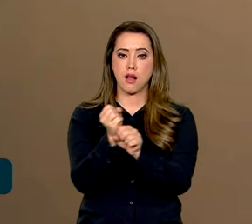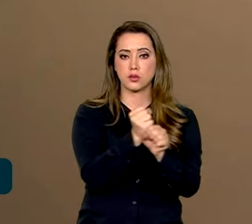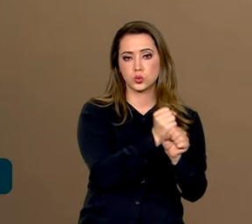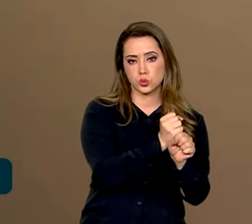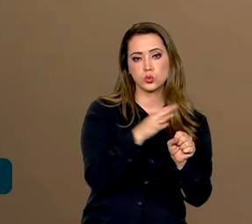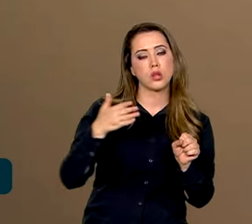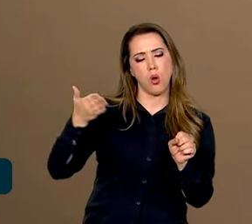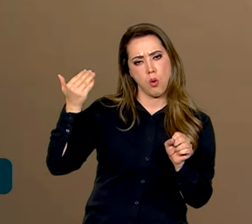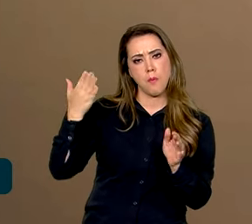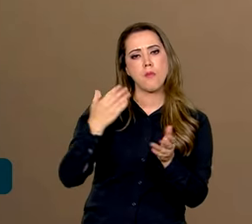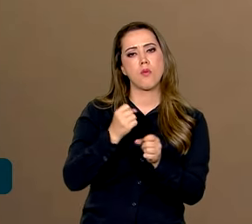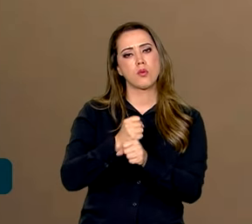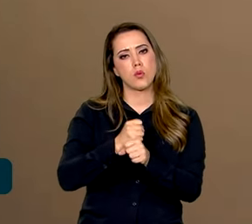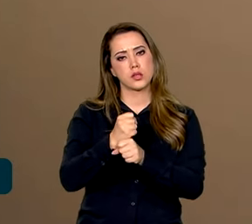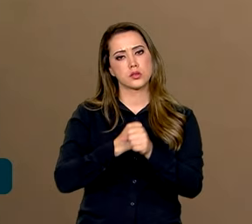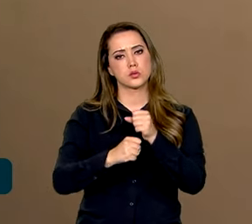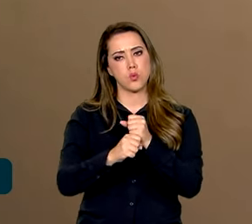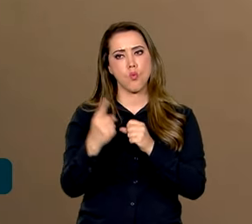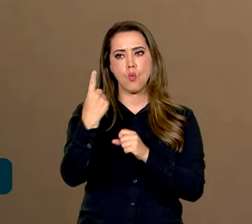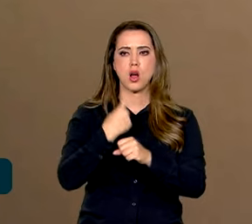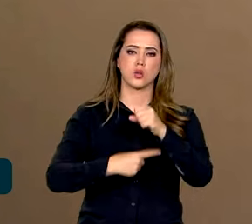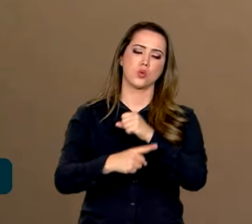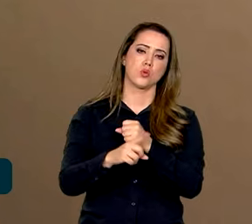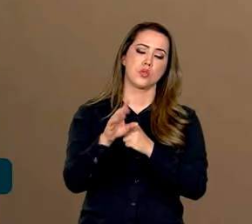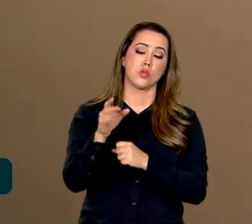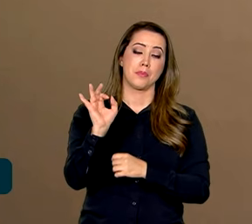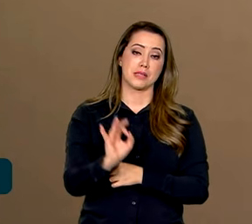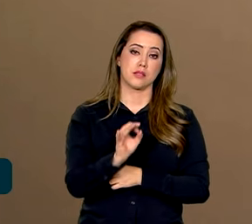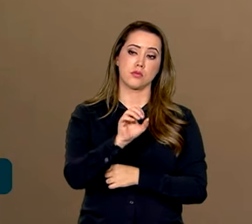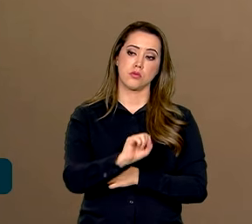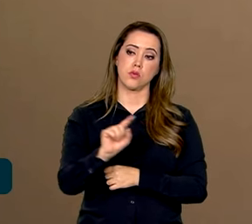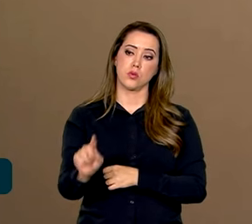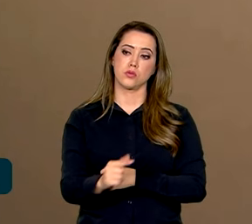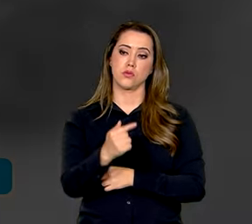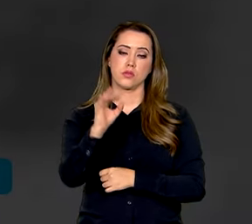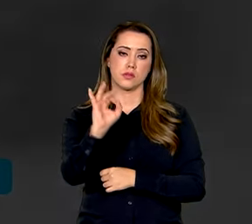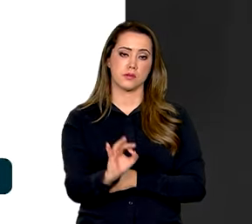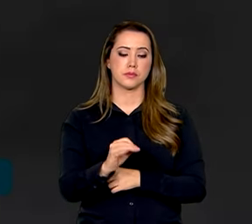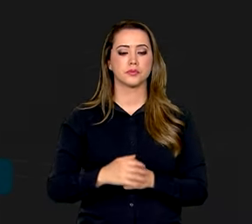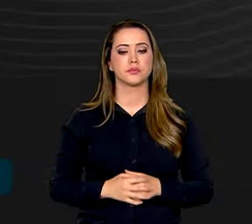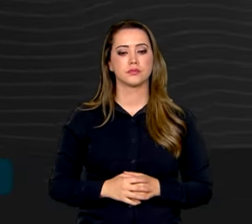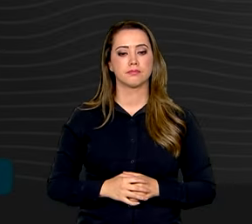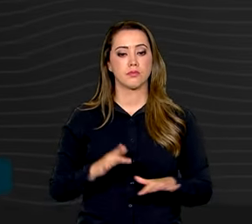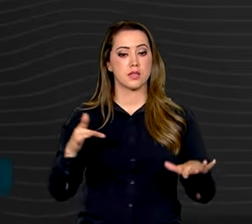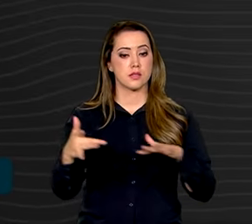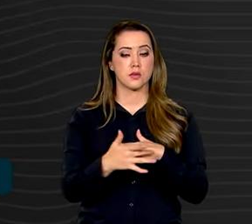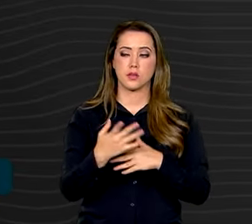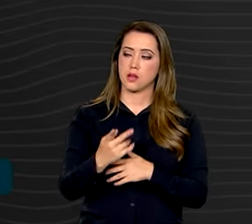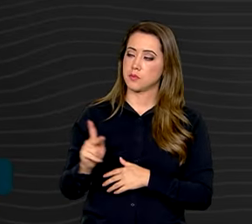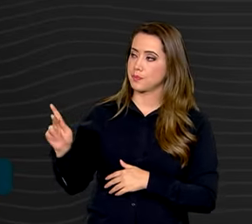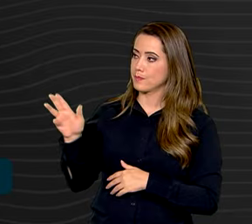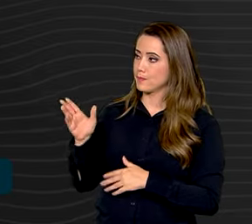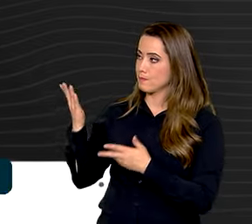passado. Há um ano atrás, essa taxa era de 8,7%. Pelas redes sociais, o